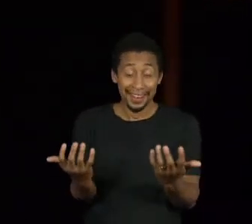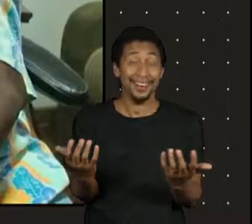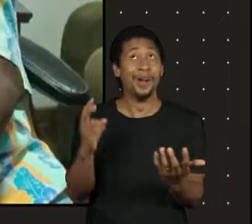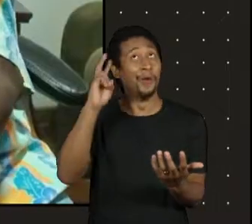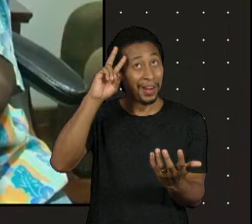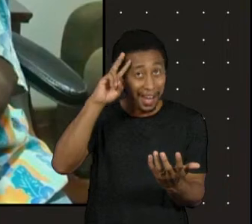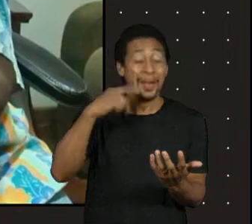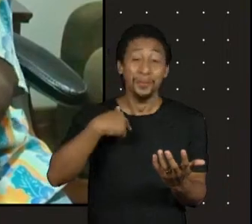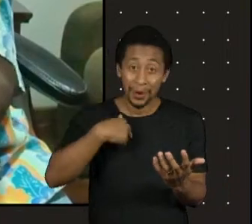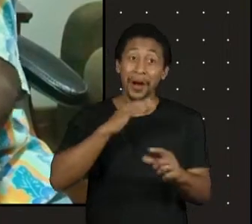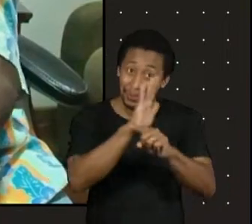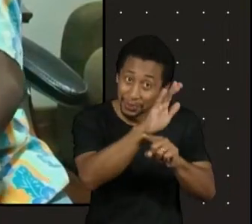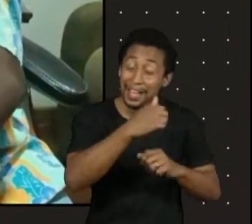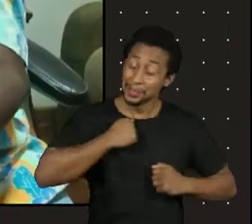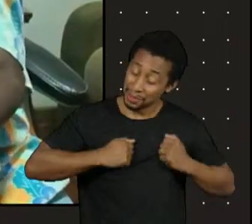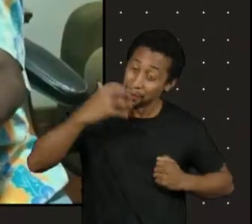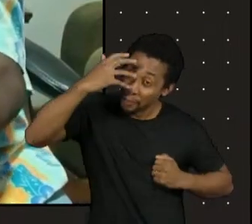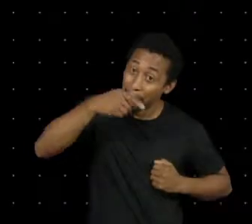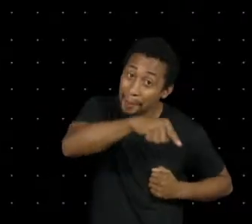olha tu vê.